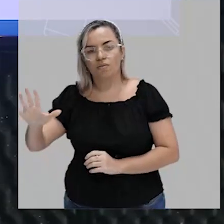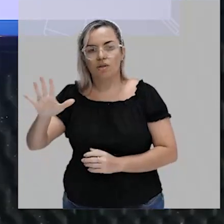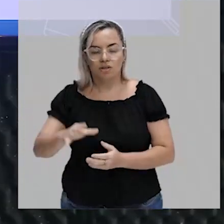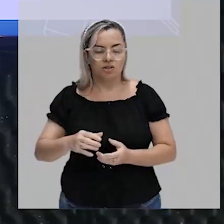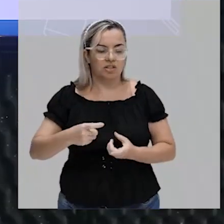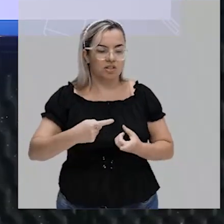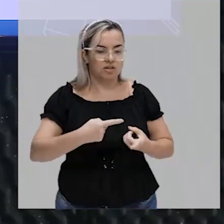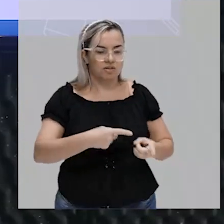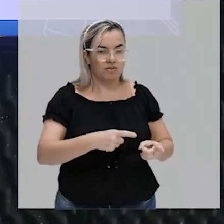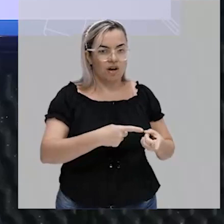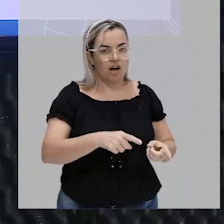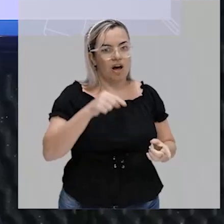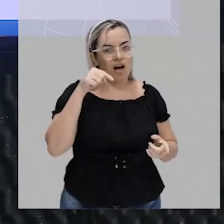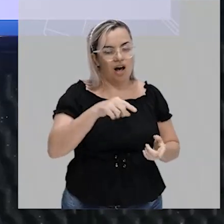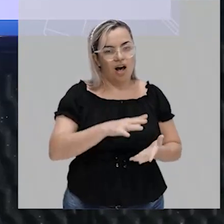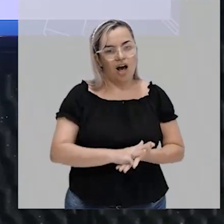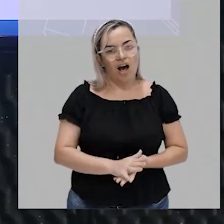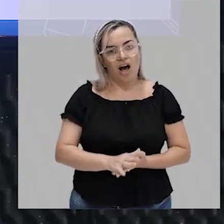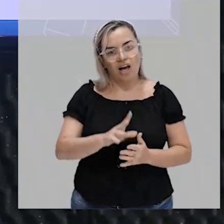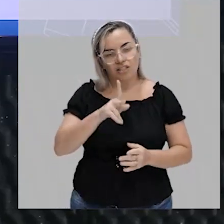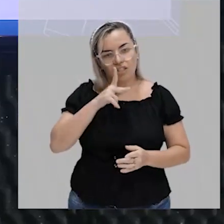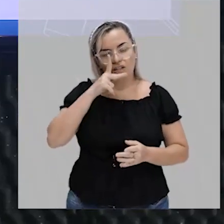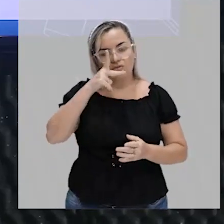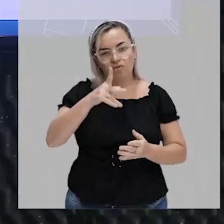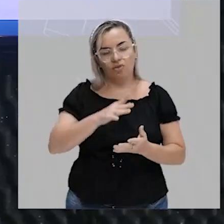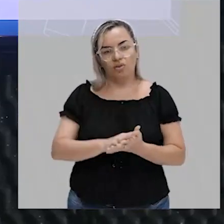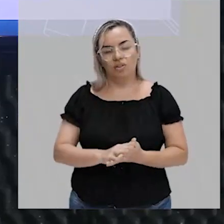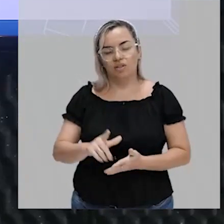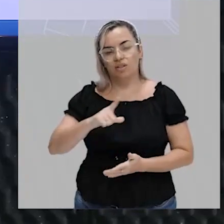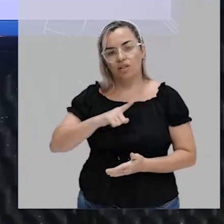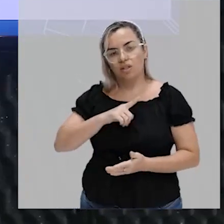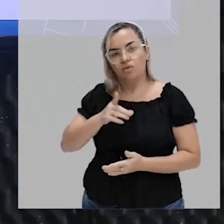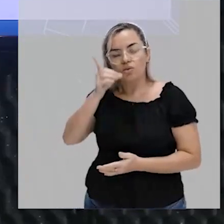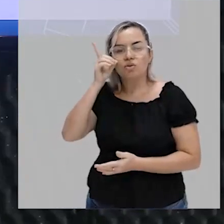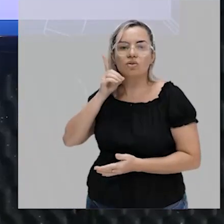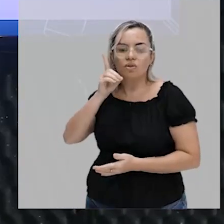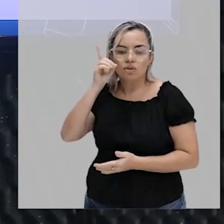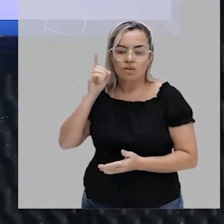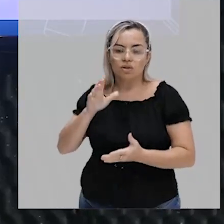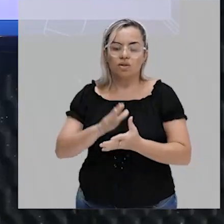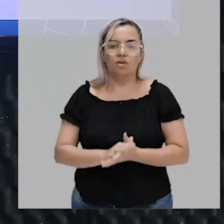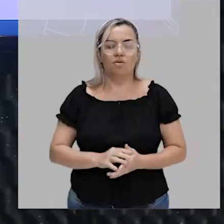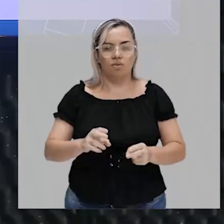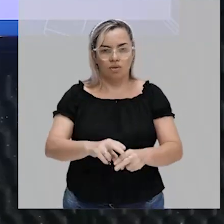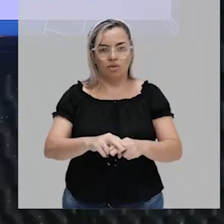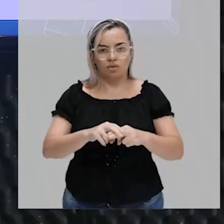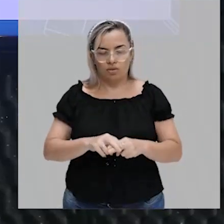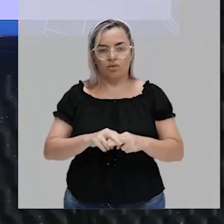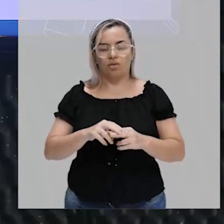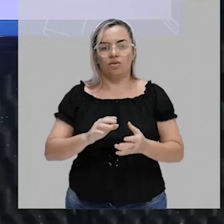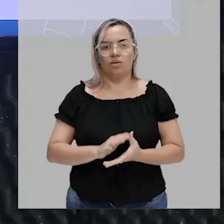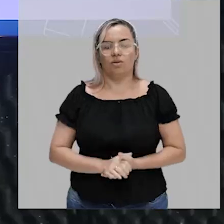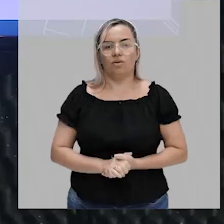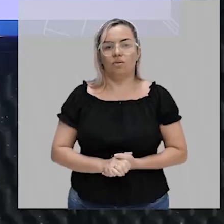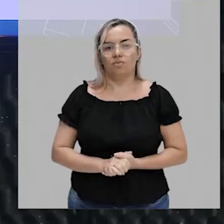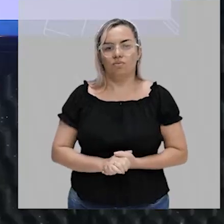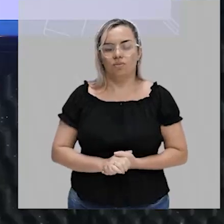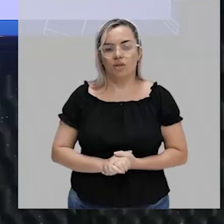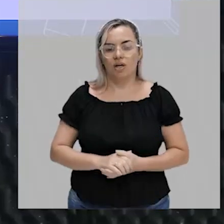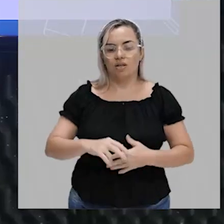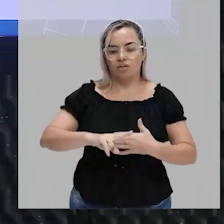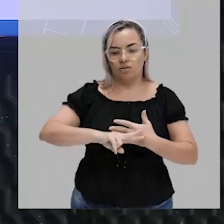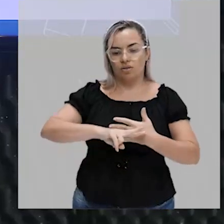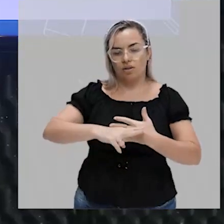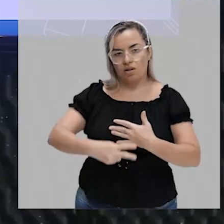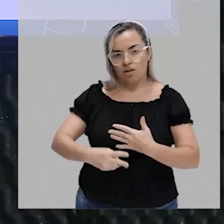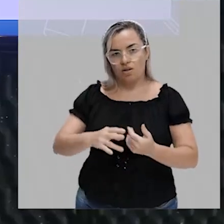possuem. Né? Então os blocos econômicos também é uma forma de combater e se proteger. Belezinha? Então, nova ordem mundial e